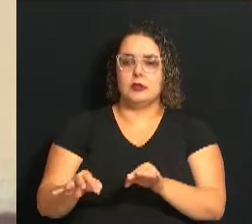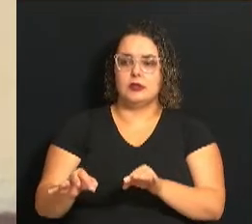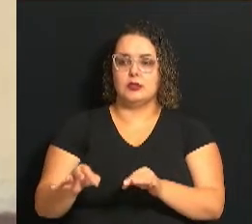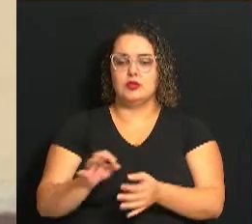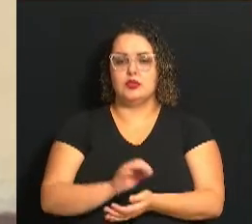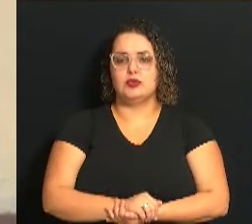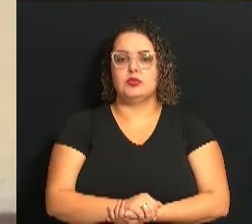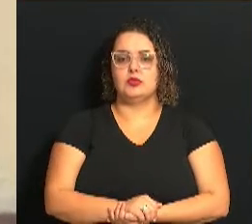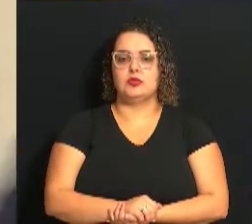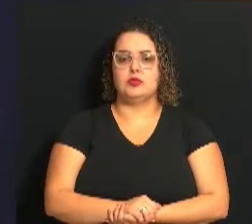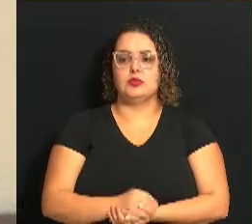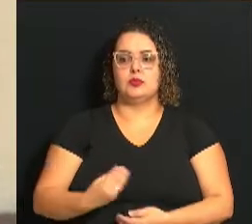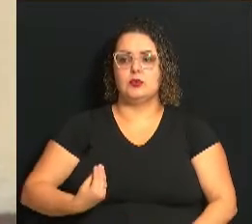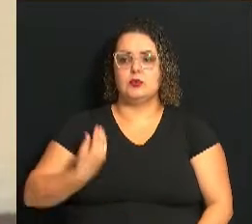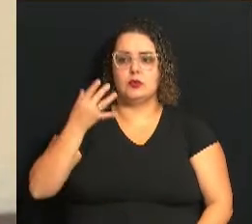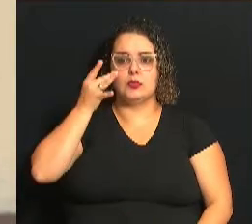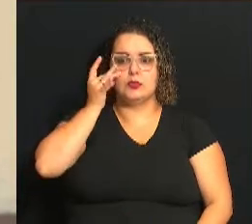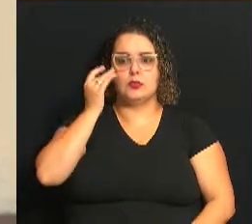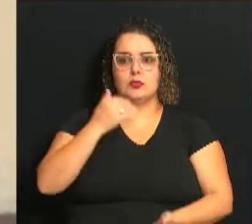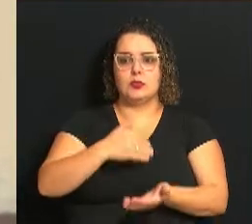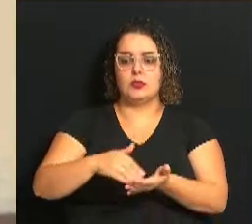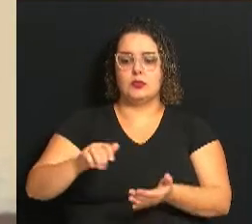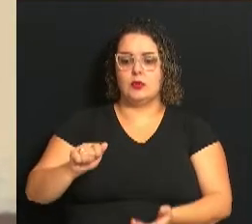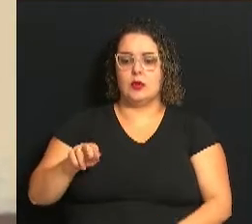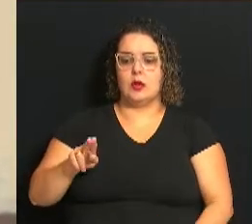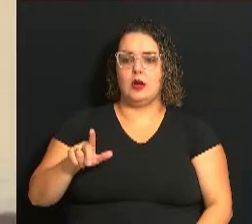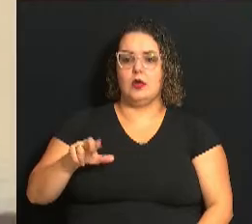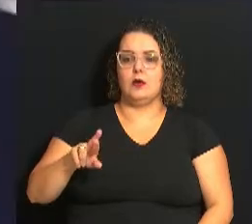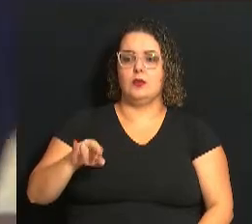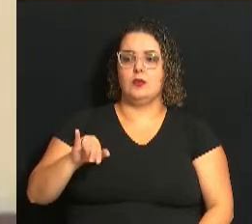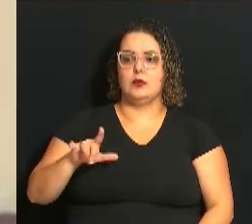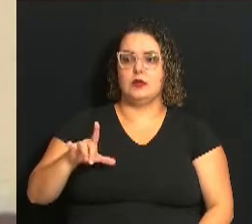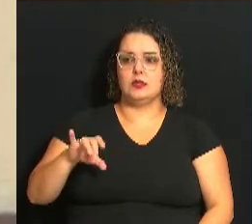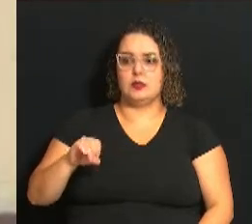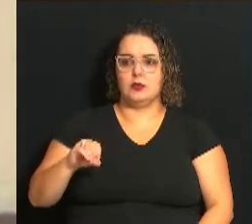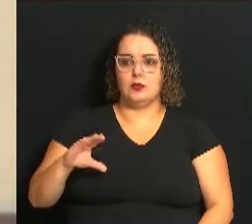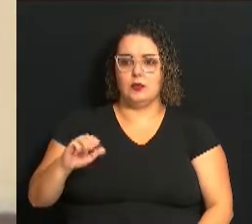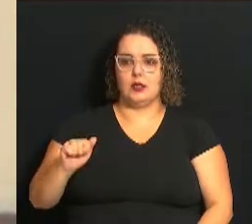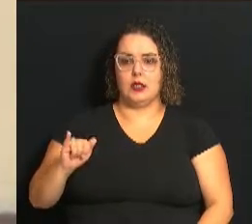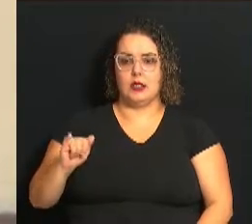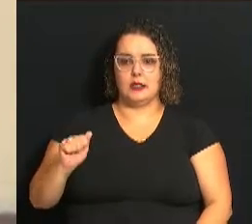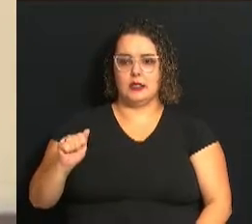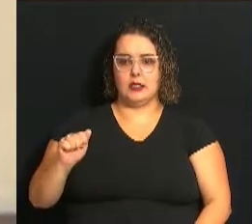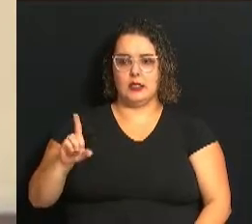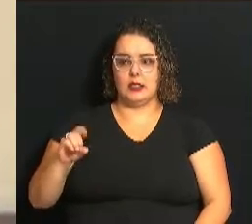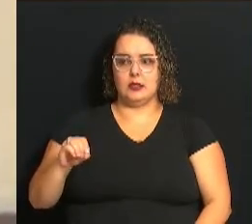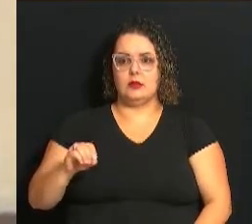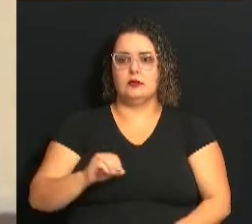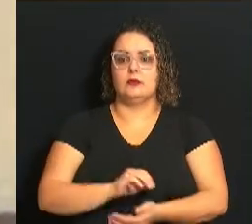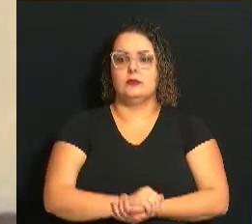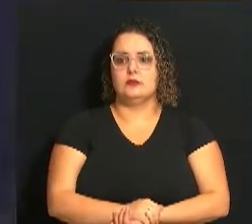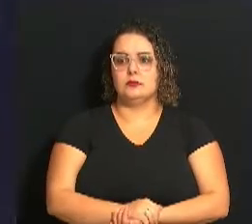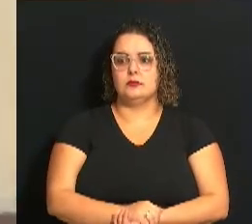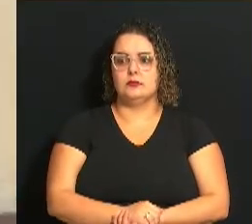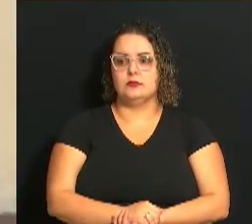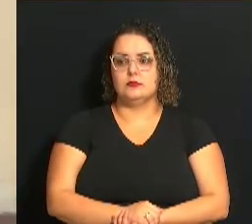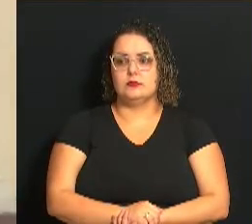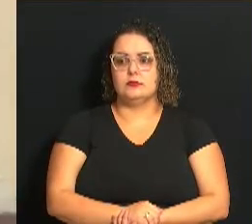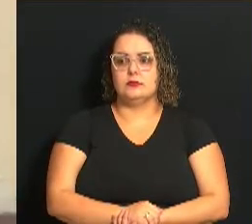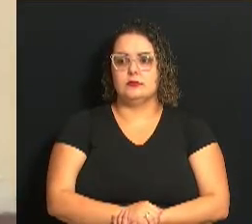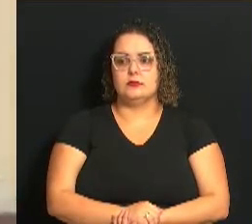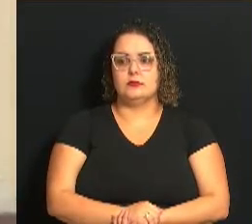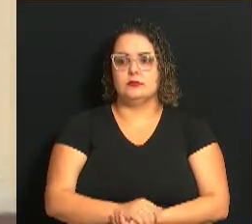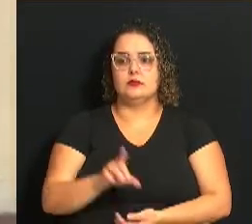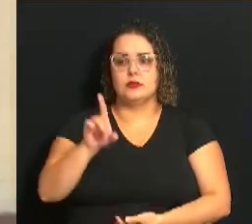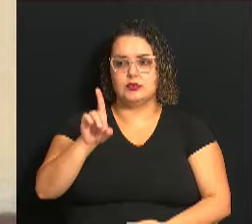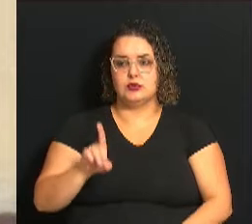a presença do secretário Aurílio Sérgio de Costa Caiado, o secretário municipal de Finanças, e o diretor